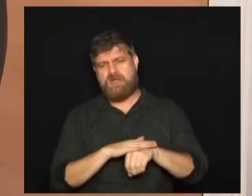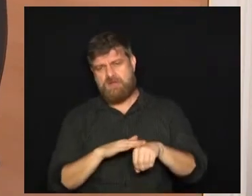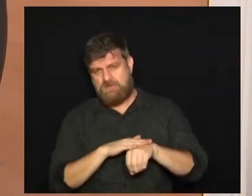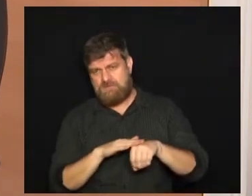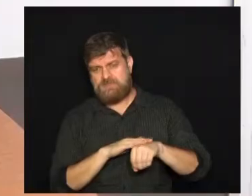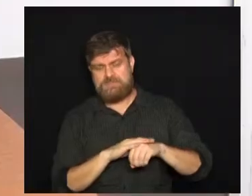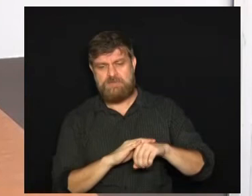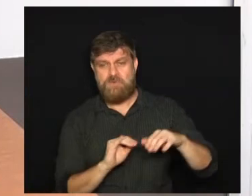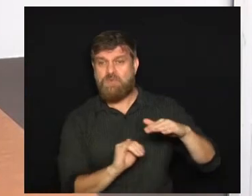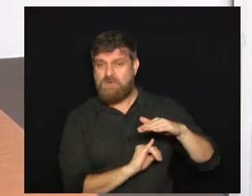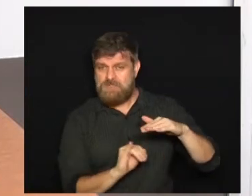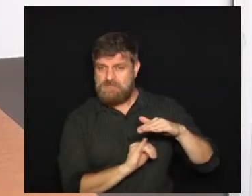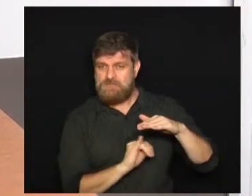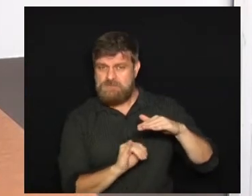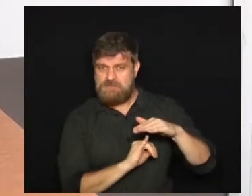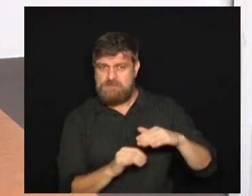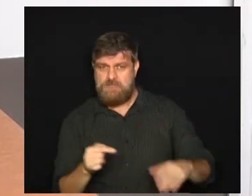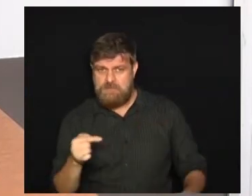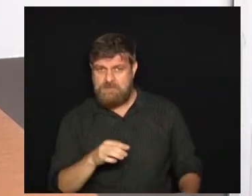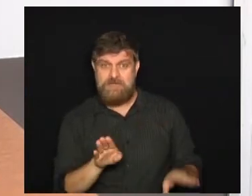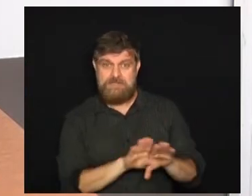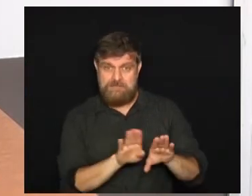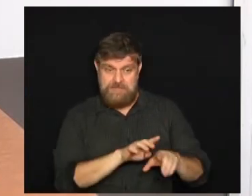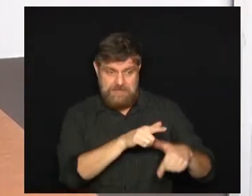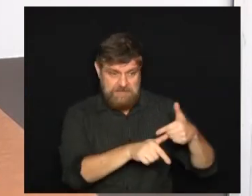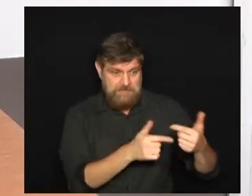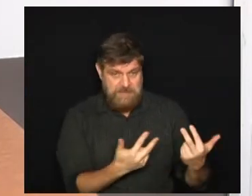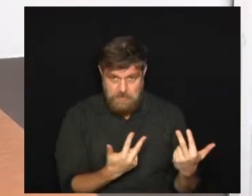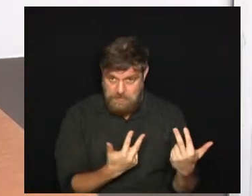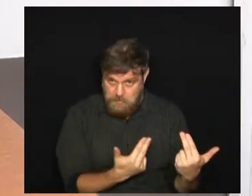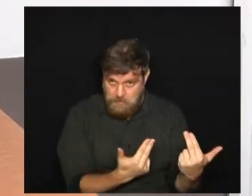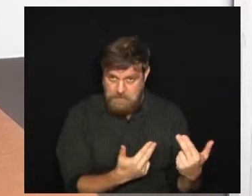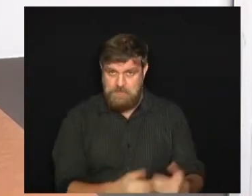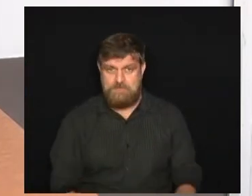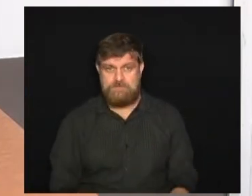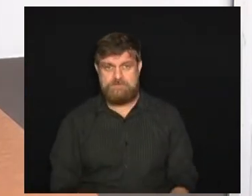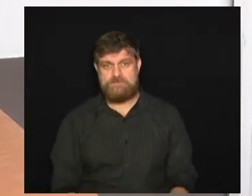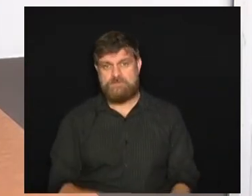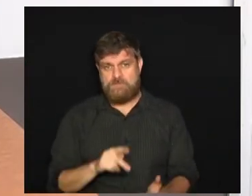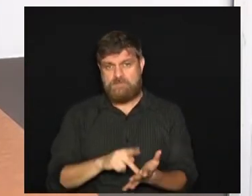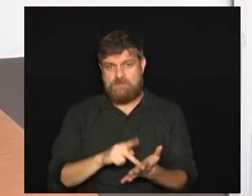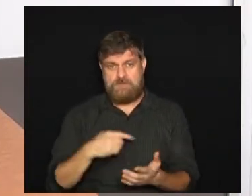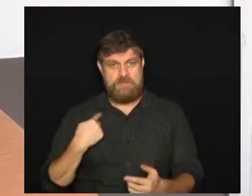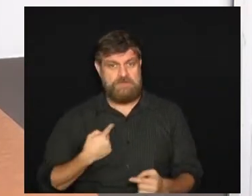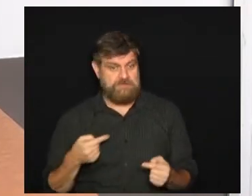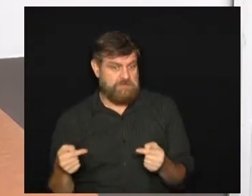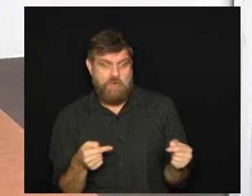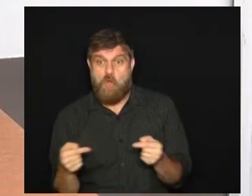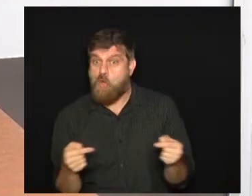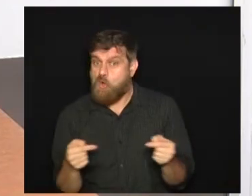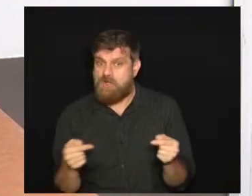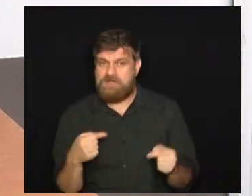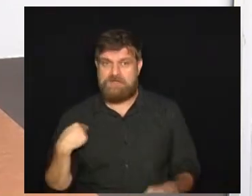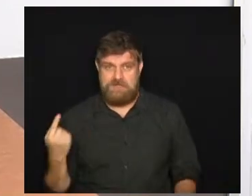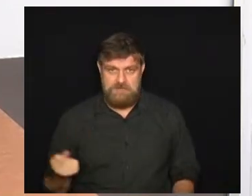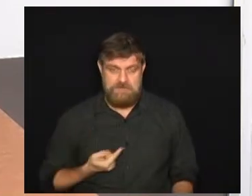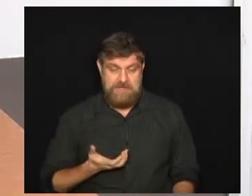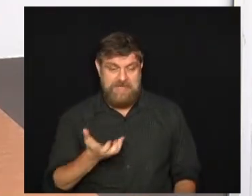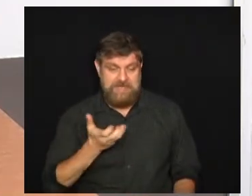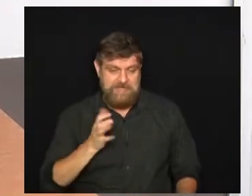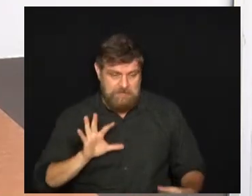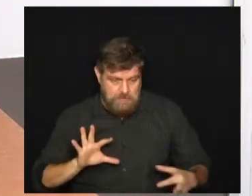algumas entidades que têm o mesmo trabalho que o nosso, né? Na verdade, nós não somos concorrentes, a gente quer formar uma